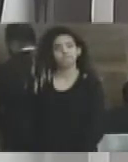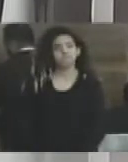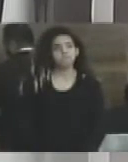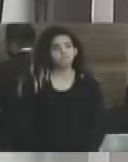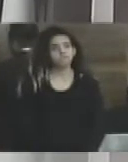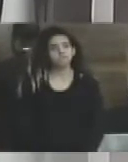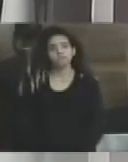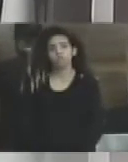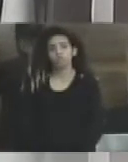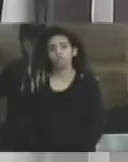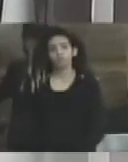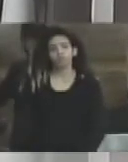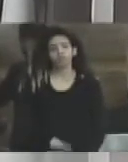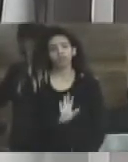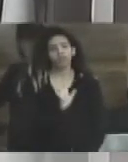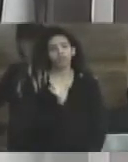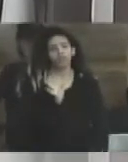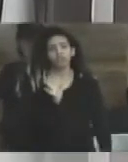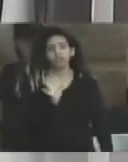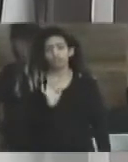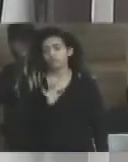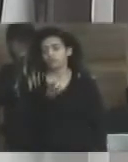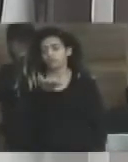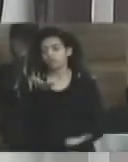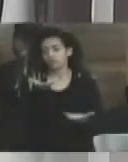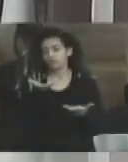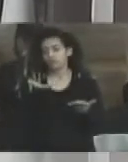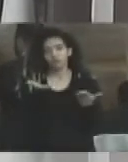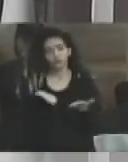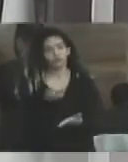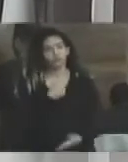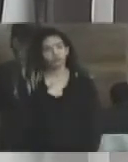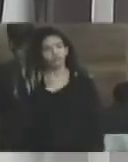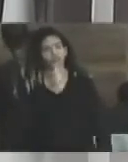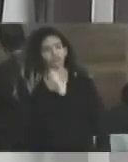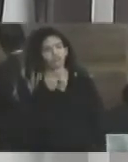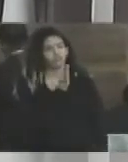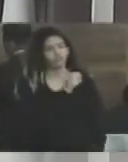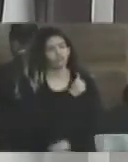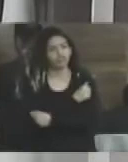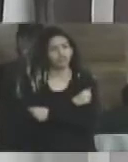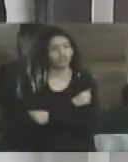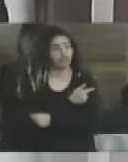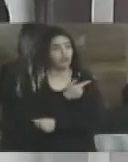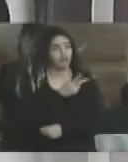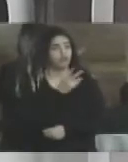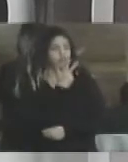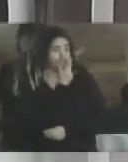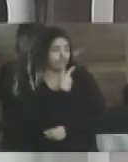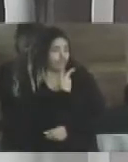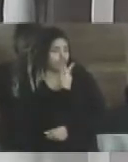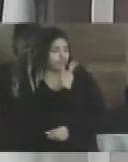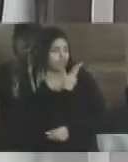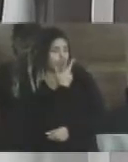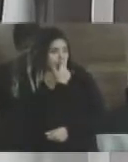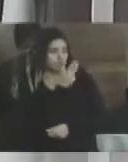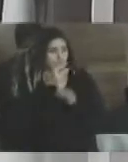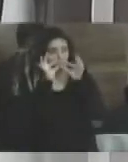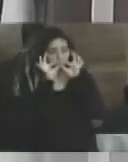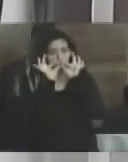E já, eu só hoje recebi vários aqui, né? Que esse bigode parece o Fred Mercury,